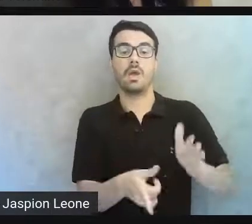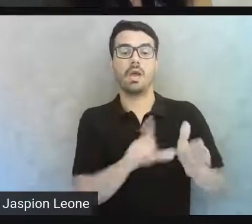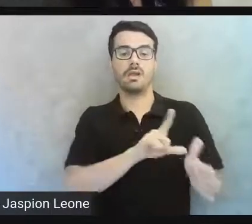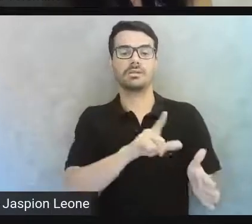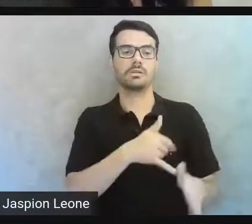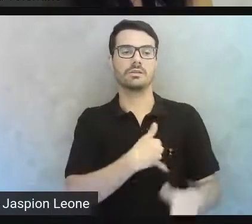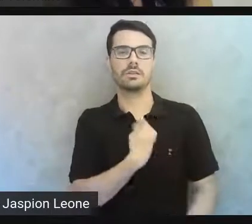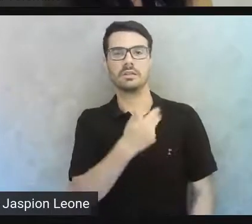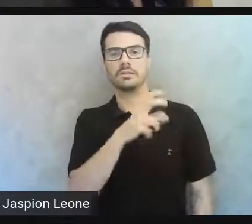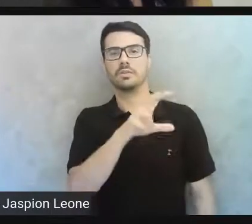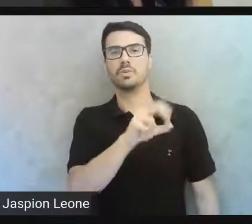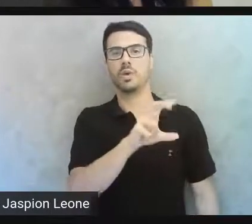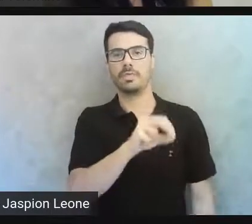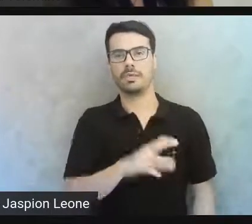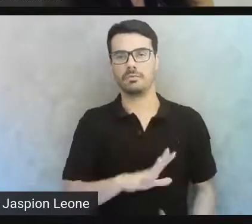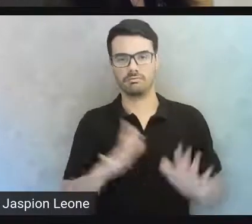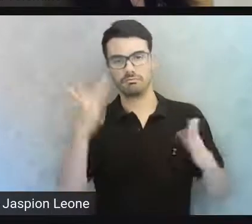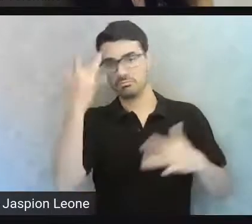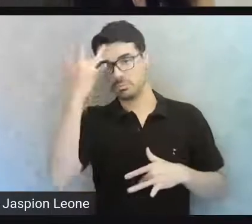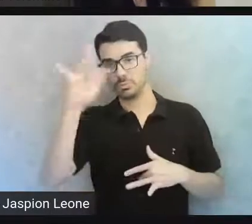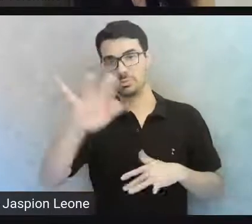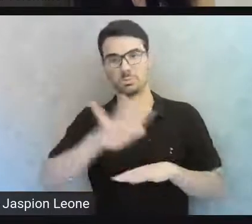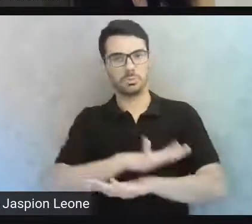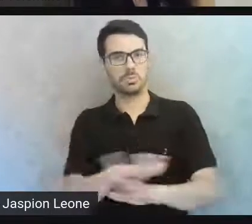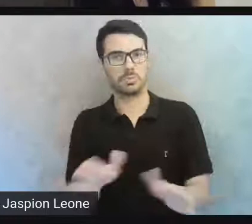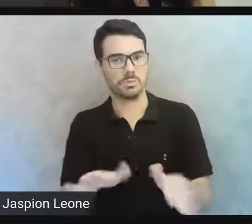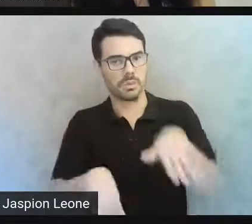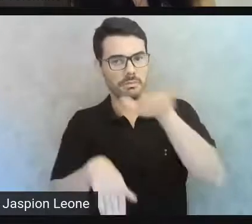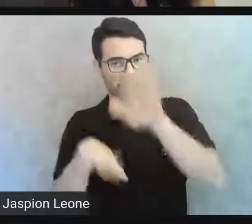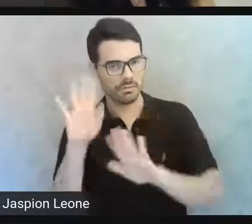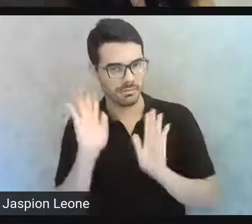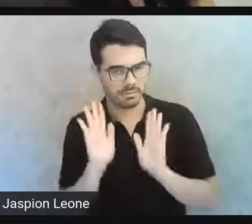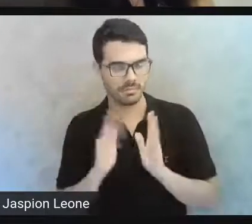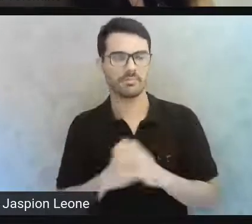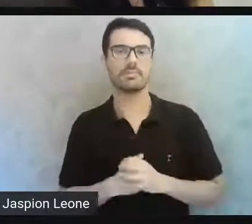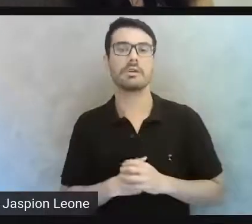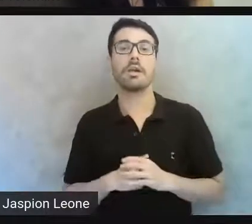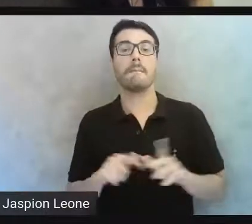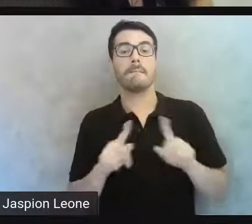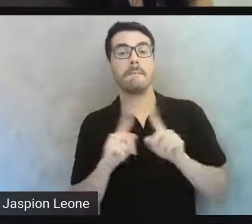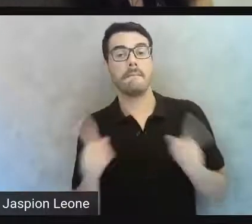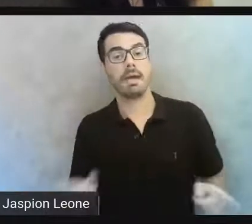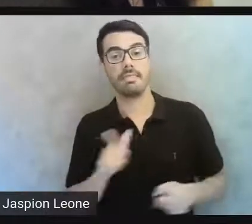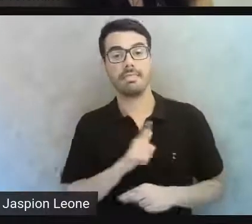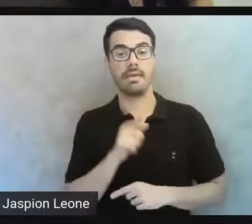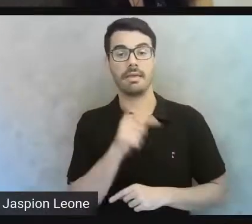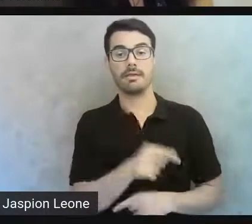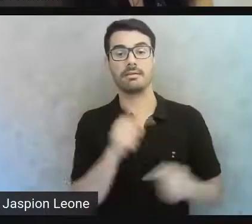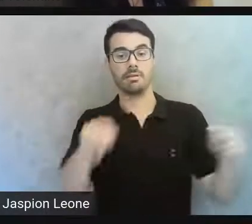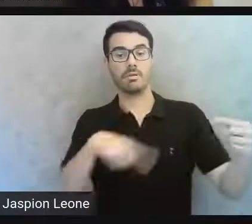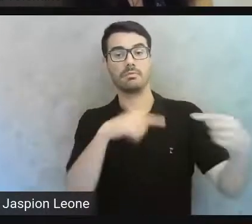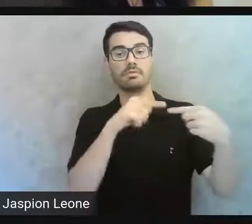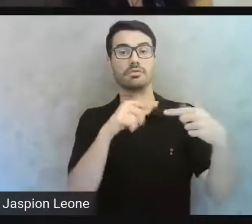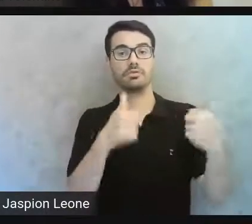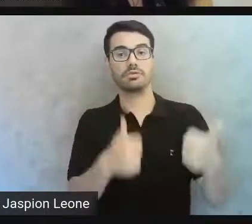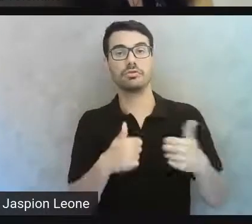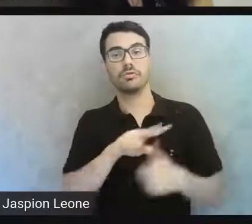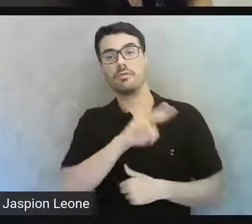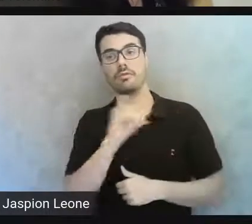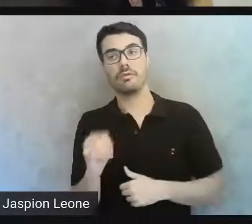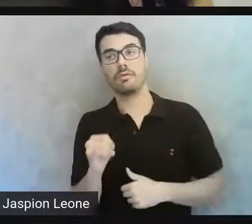anos, 55 anos, não sei, então isso vai variar de pessoa para pessoa. Mas eu acho que ter esses objetivos, isso é o que vai, de